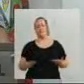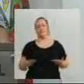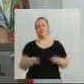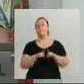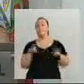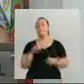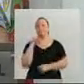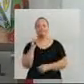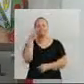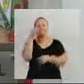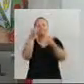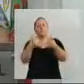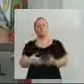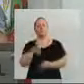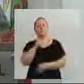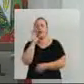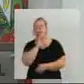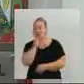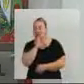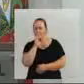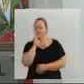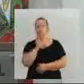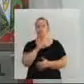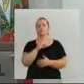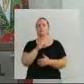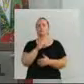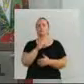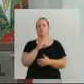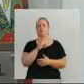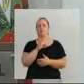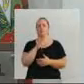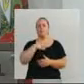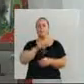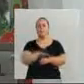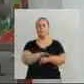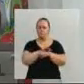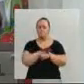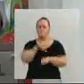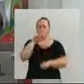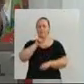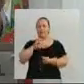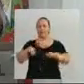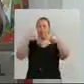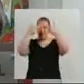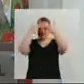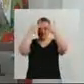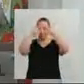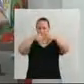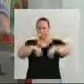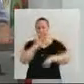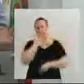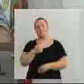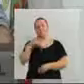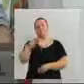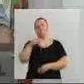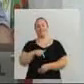importante falar que quanto mais ágil, quanto mais rápida, quanto mais segura e menos traumática for, melhor é